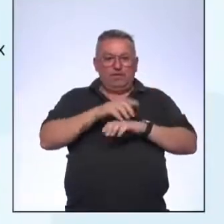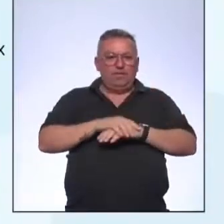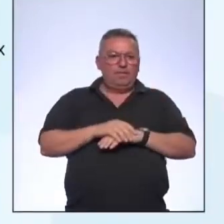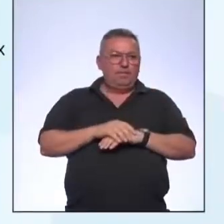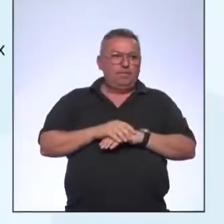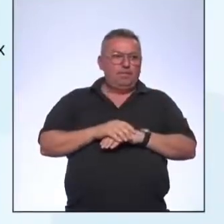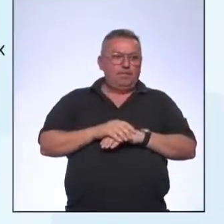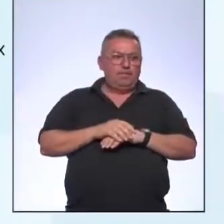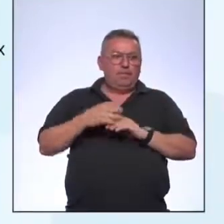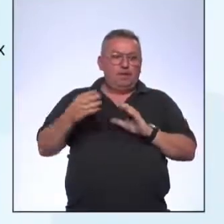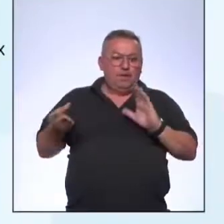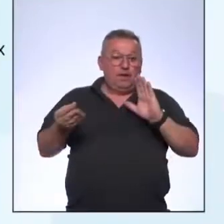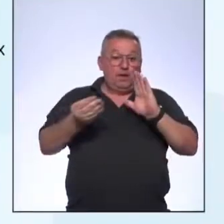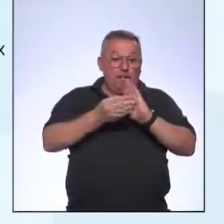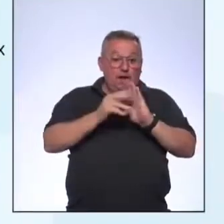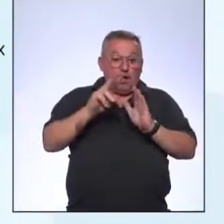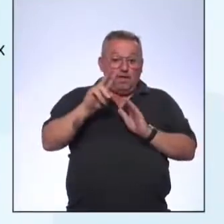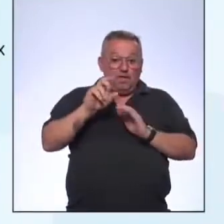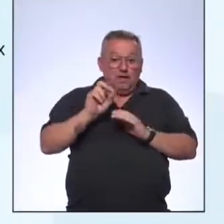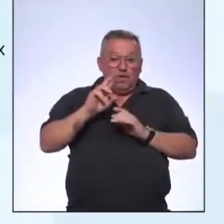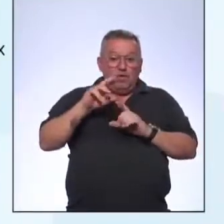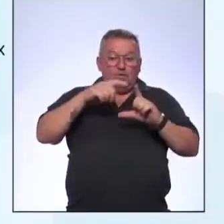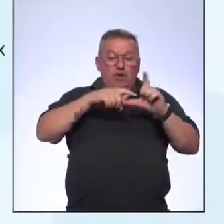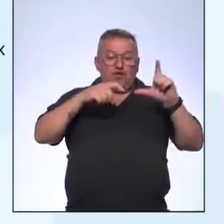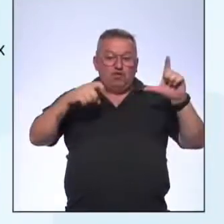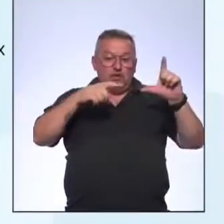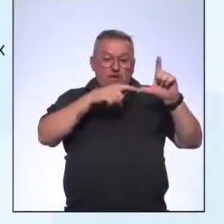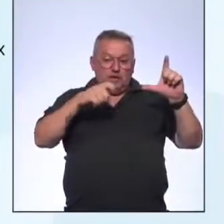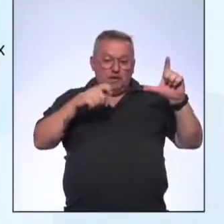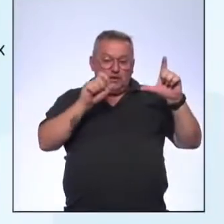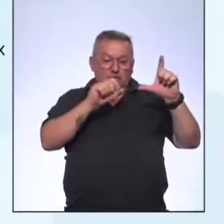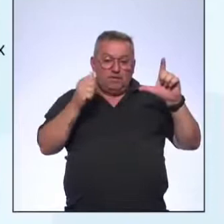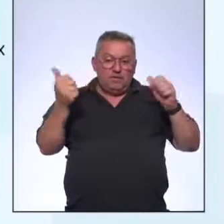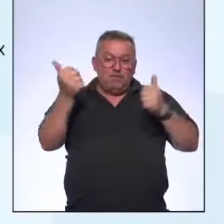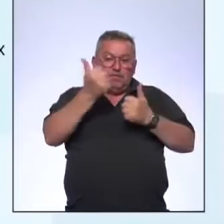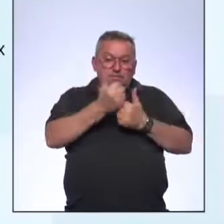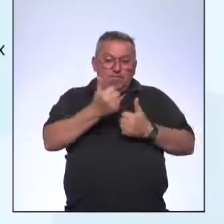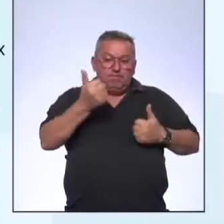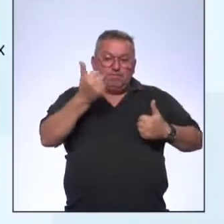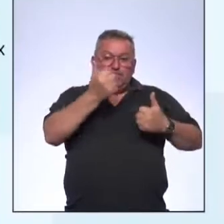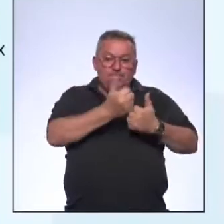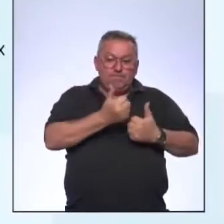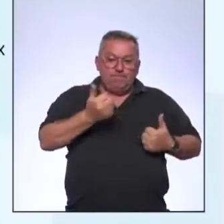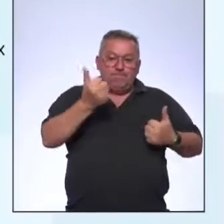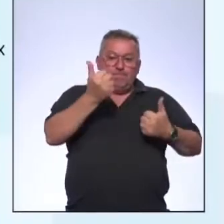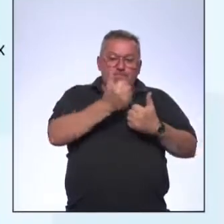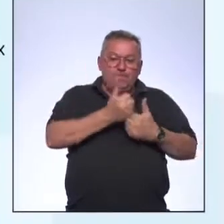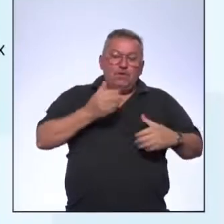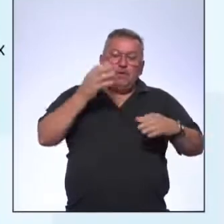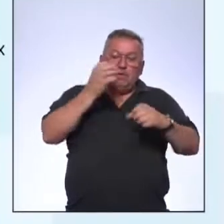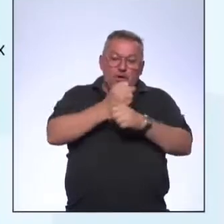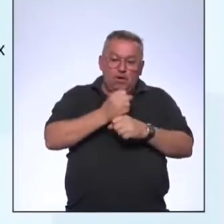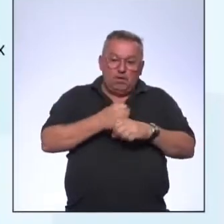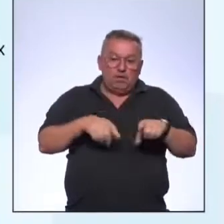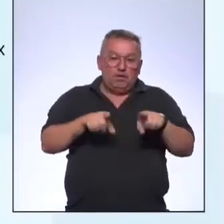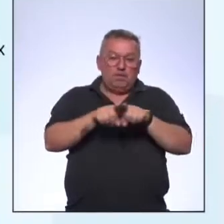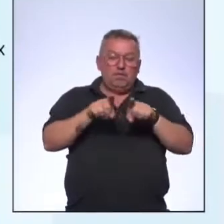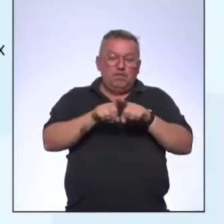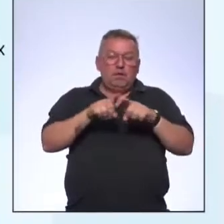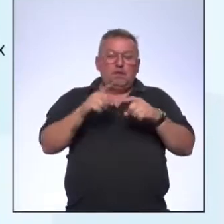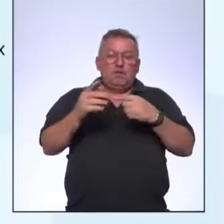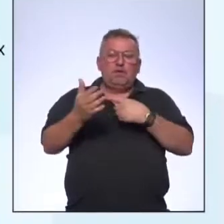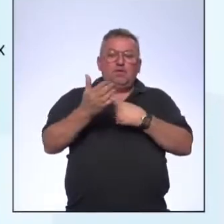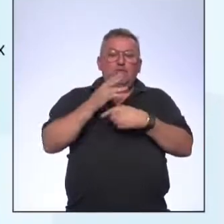então atribui valores para tiss e vai fazer na substituição e o cálculo isso